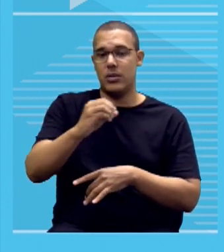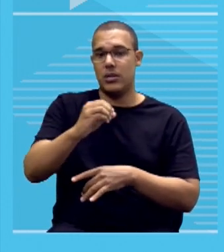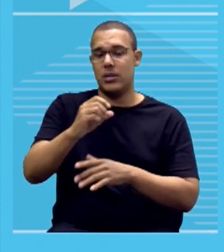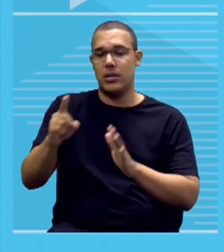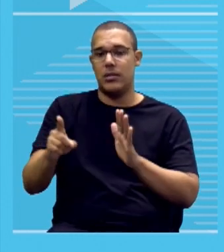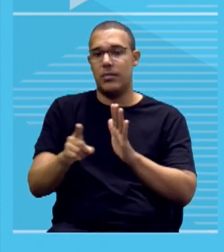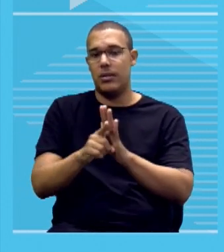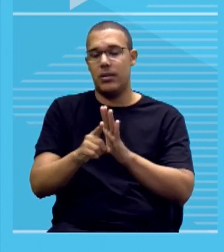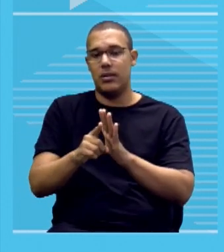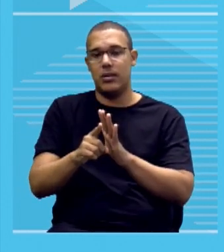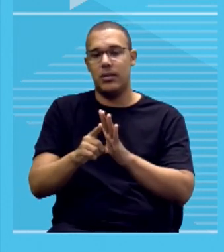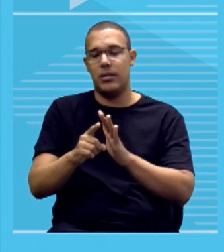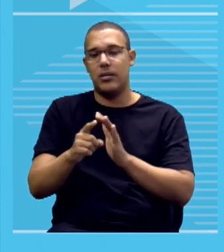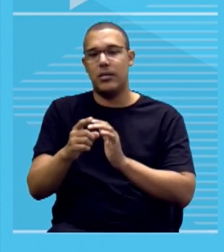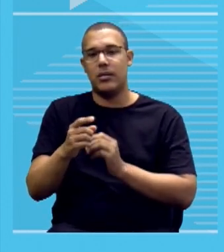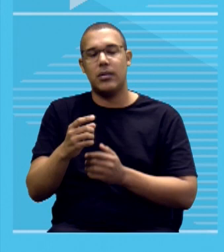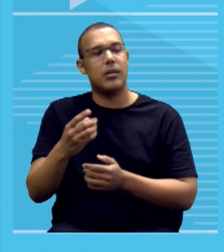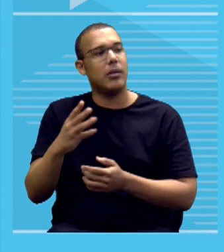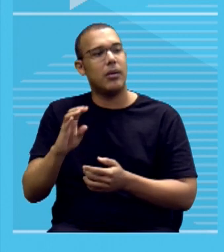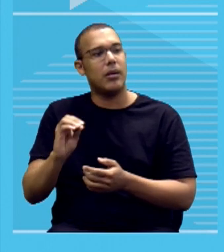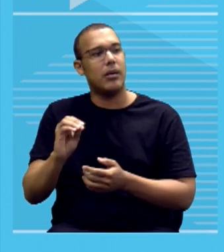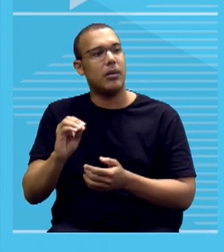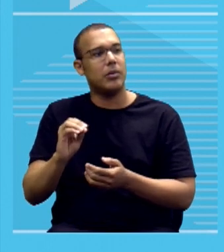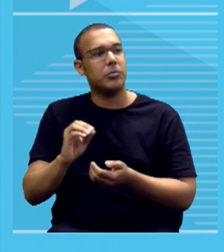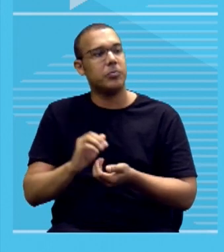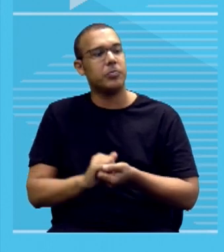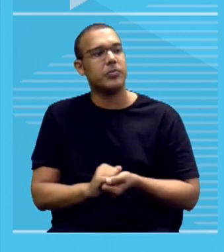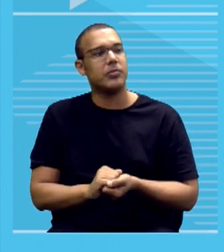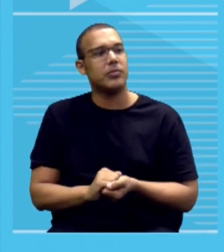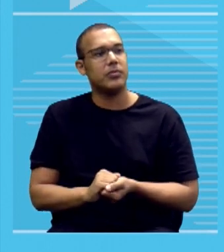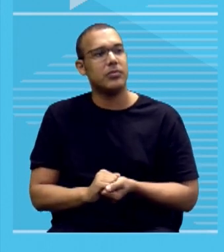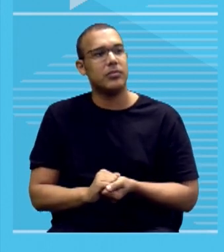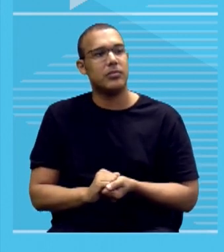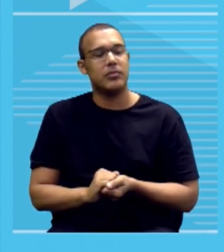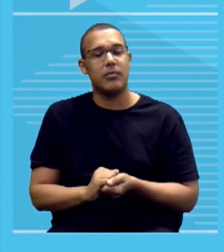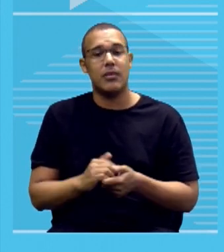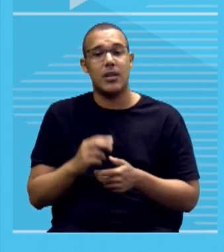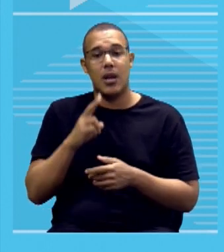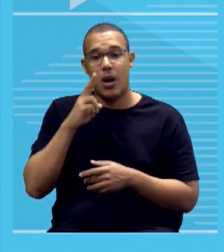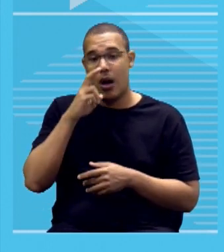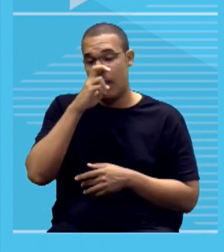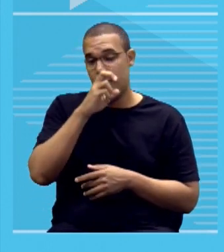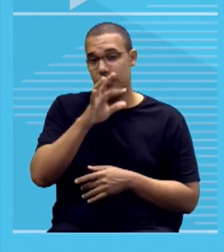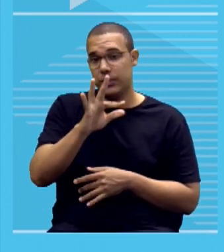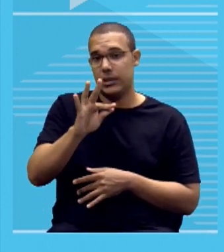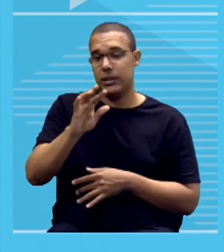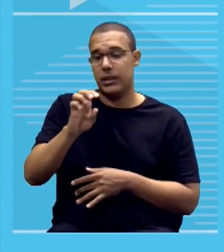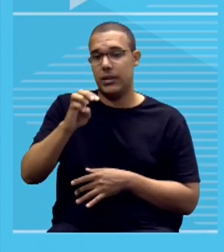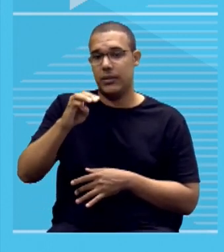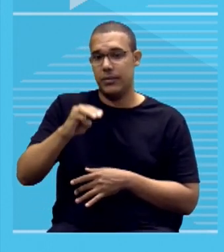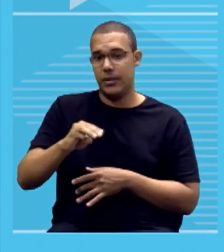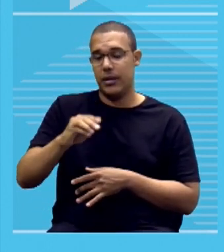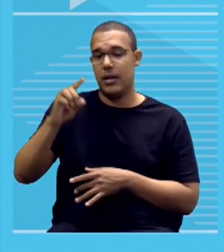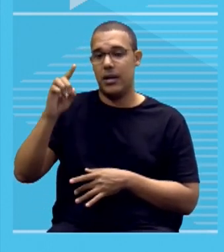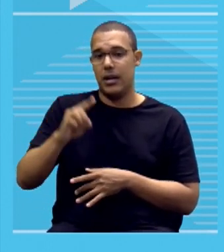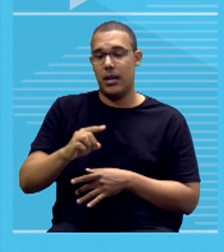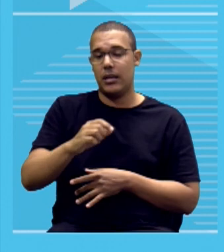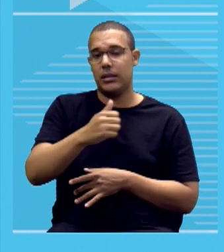2 vezes 20, 40. Logo, a minha força contra a eletromotriz seria igual de